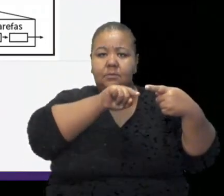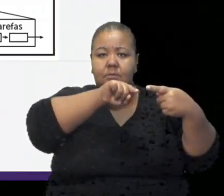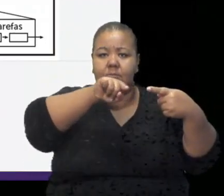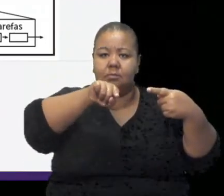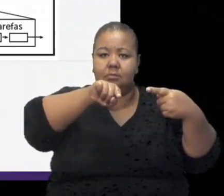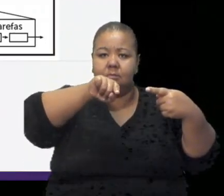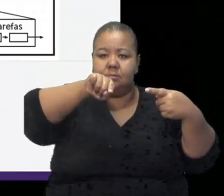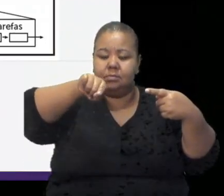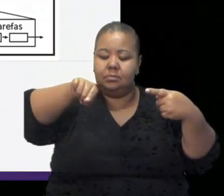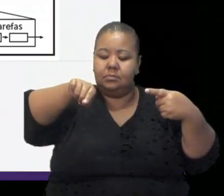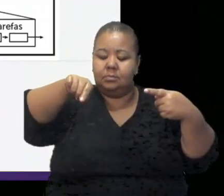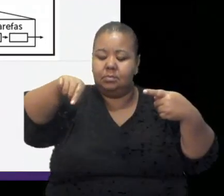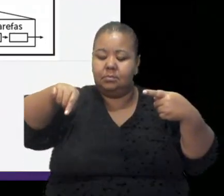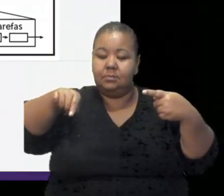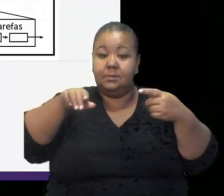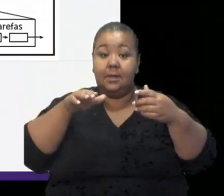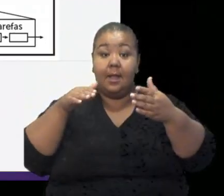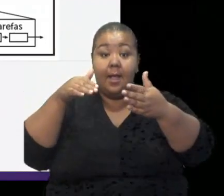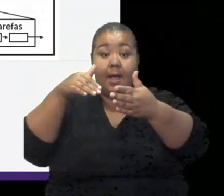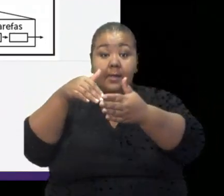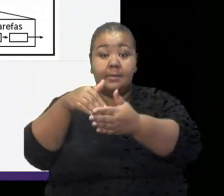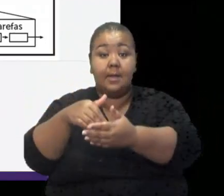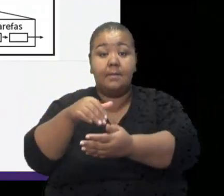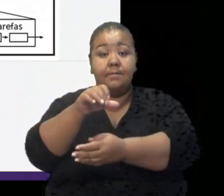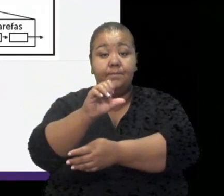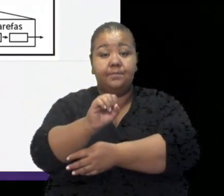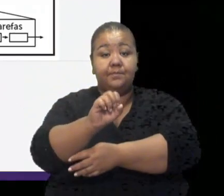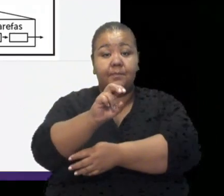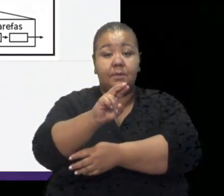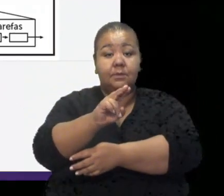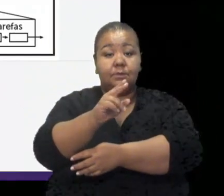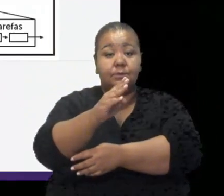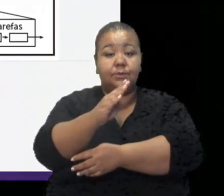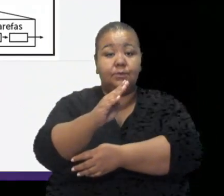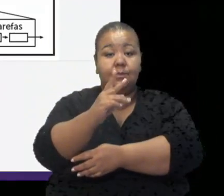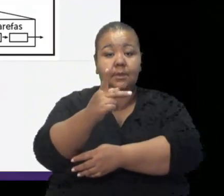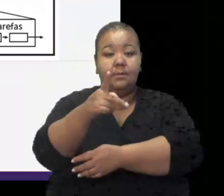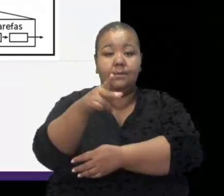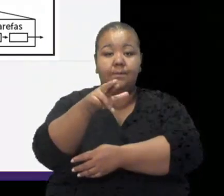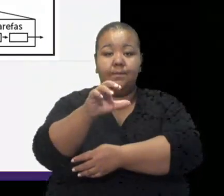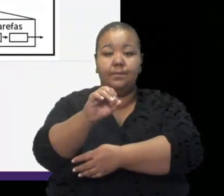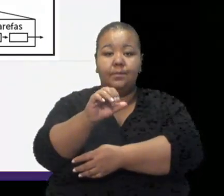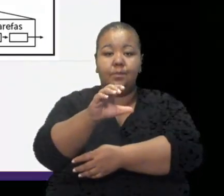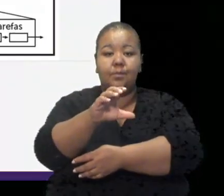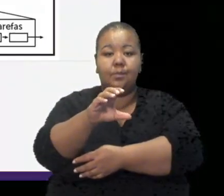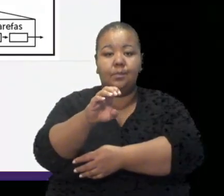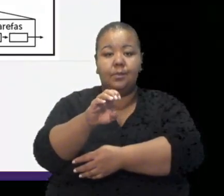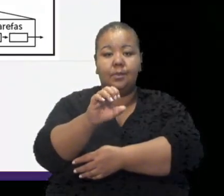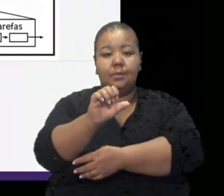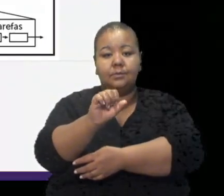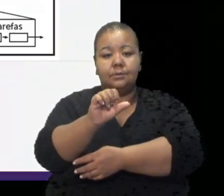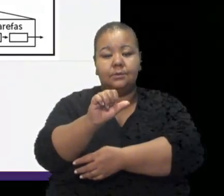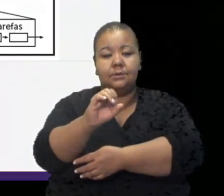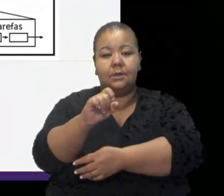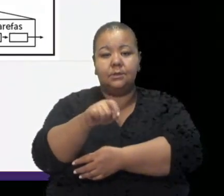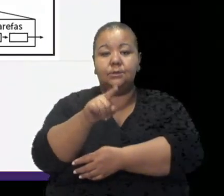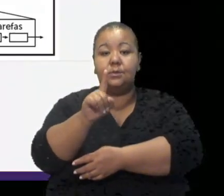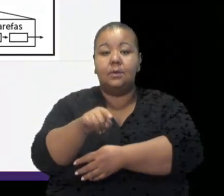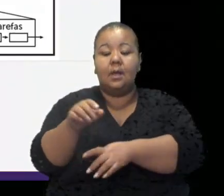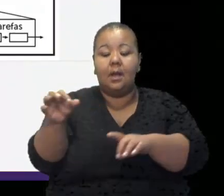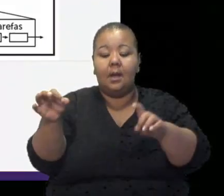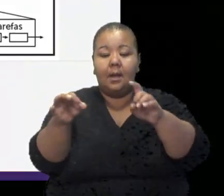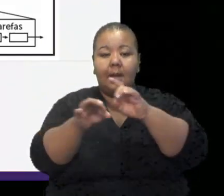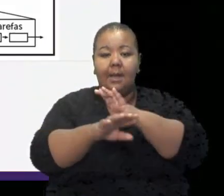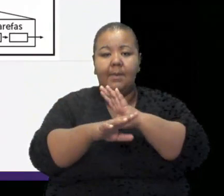ele chegar num subprocesso, né, que é a parte de